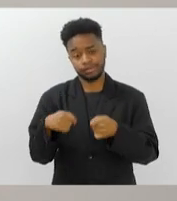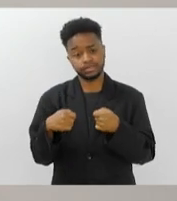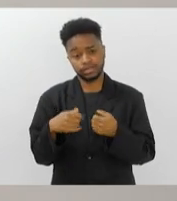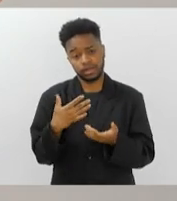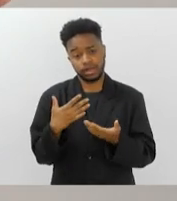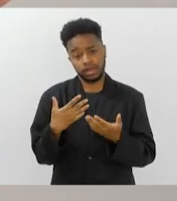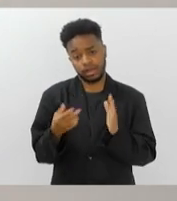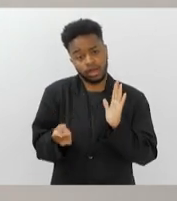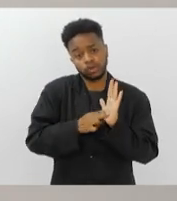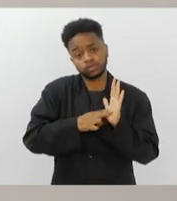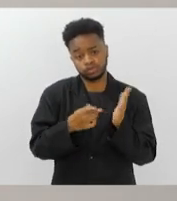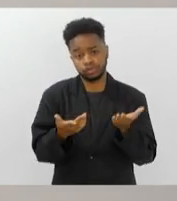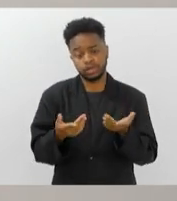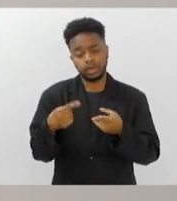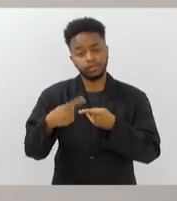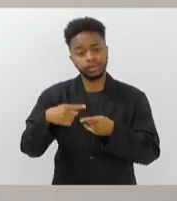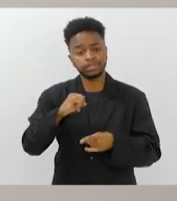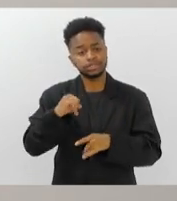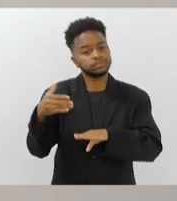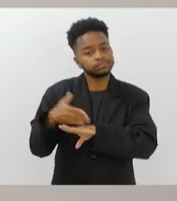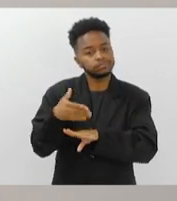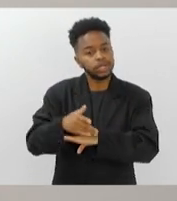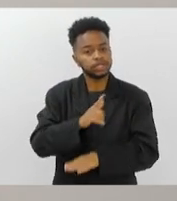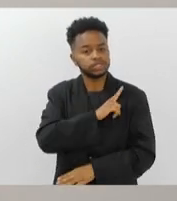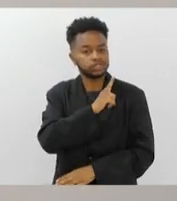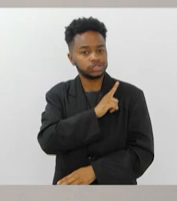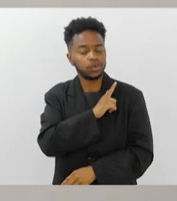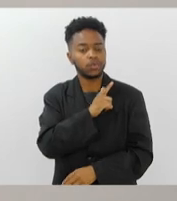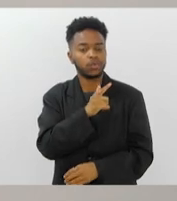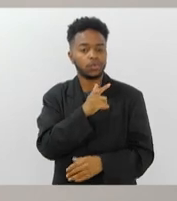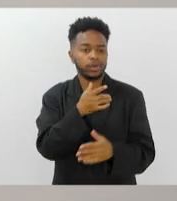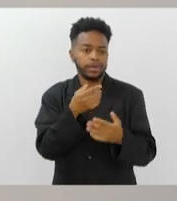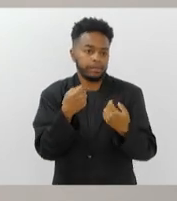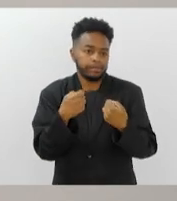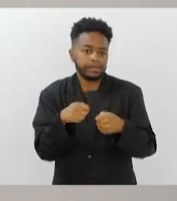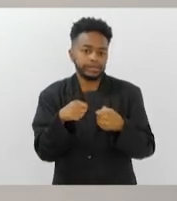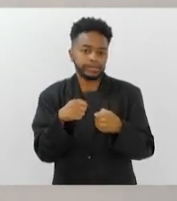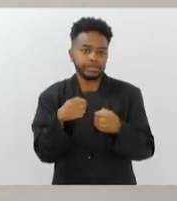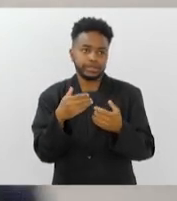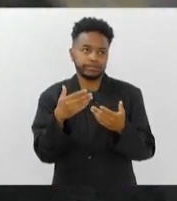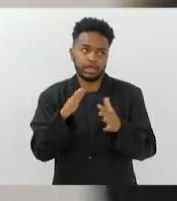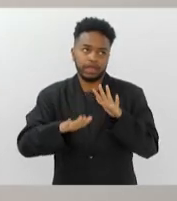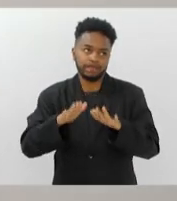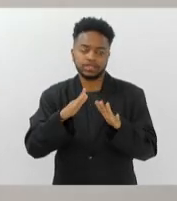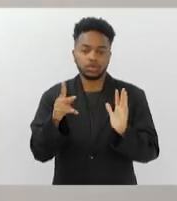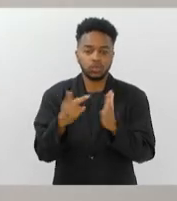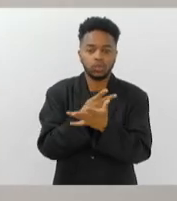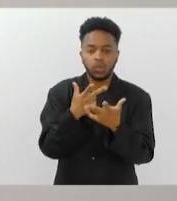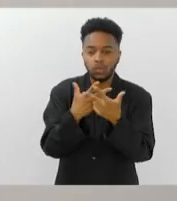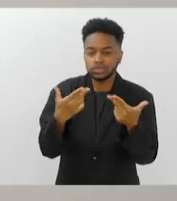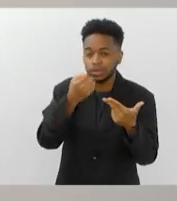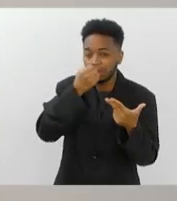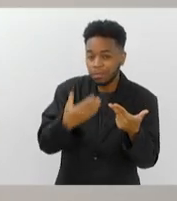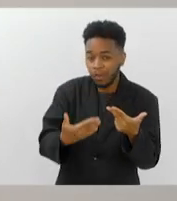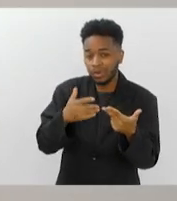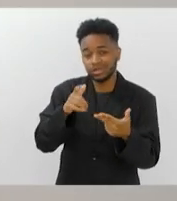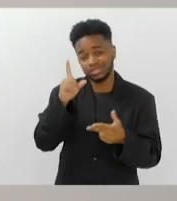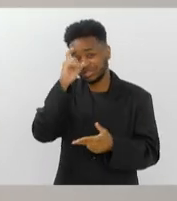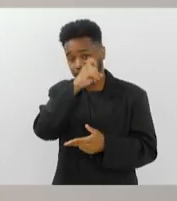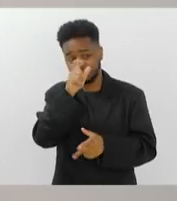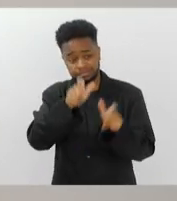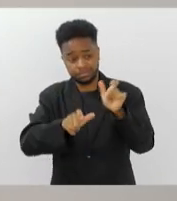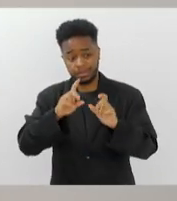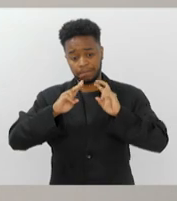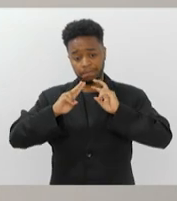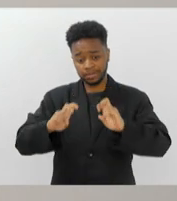na gestão infelizmente ou você né a a captação de coisas boas é muito difícil mas as coisas ruins As coisas